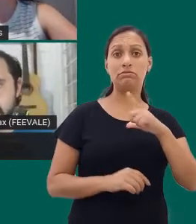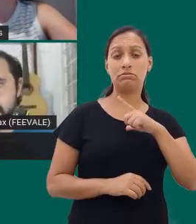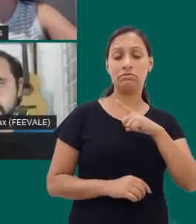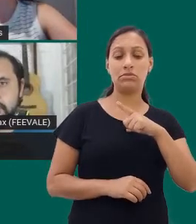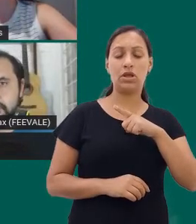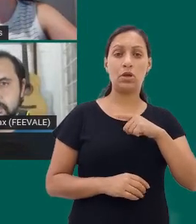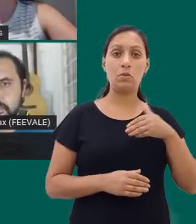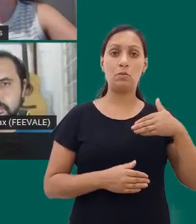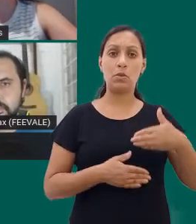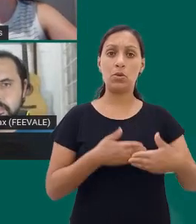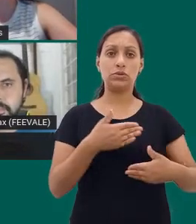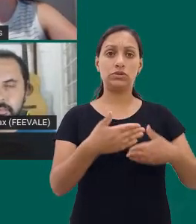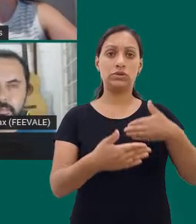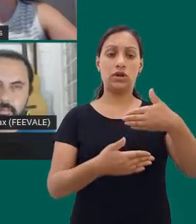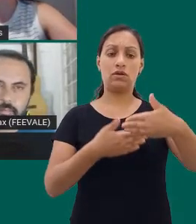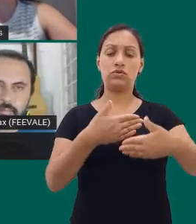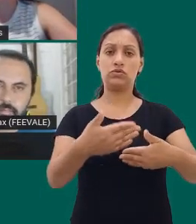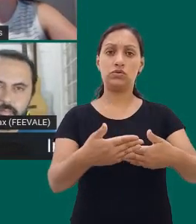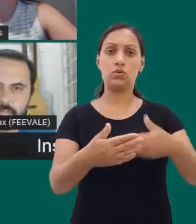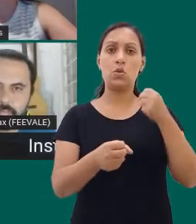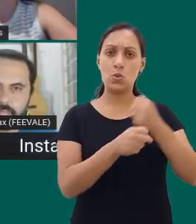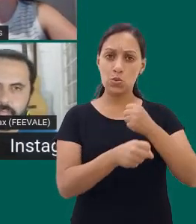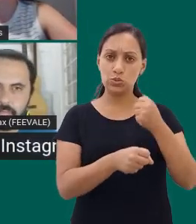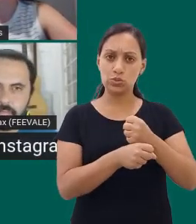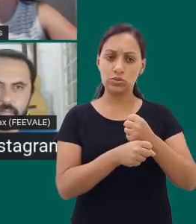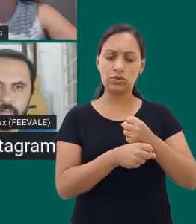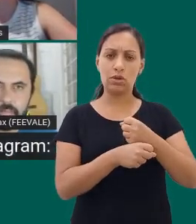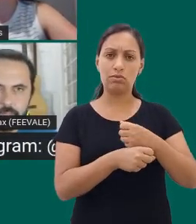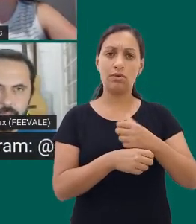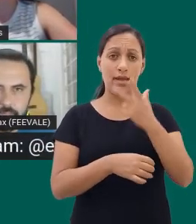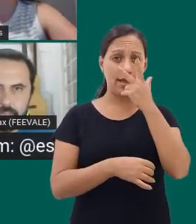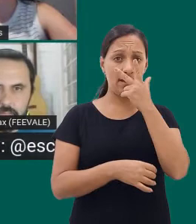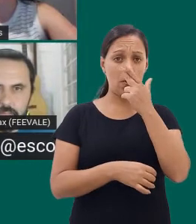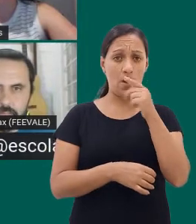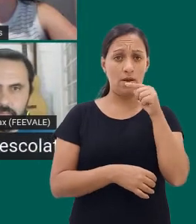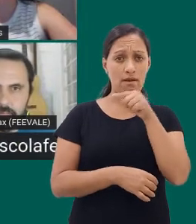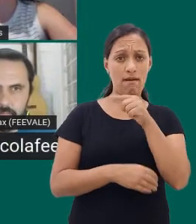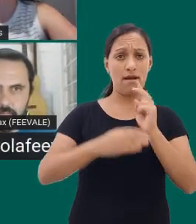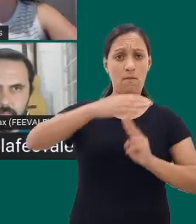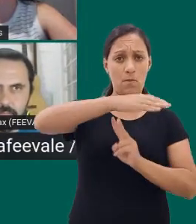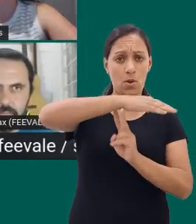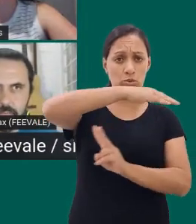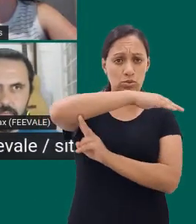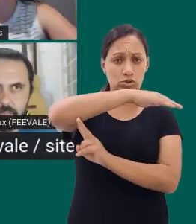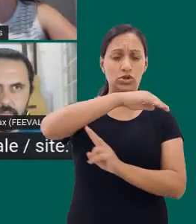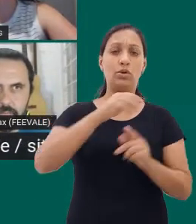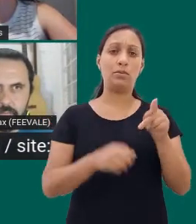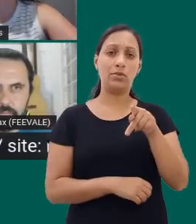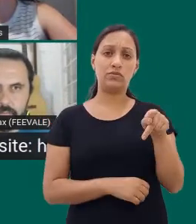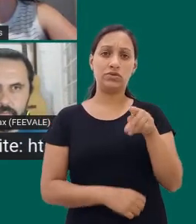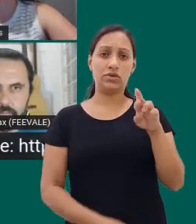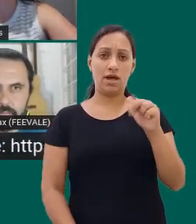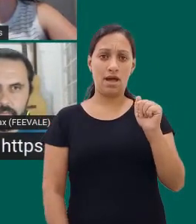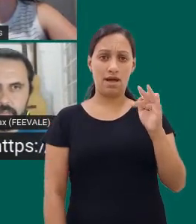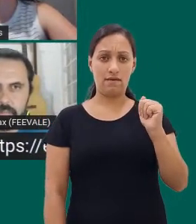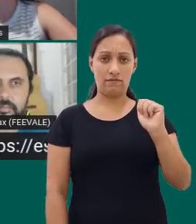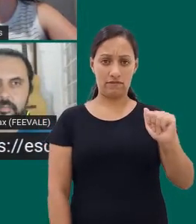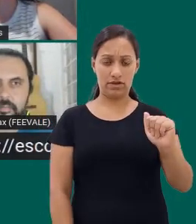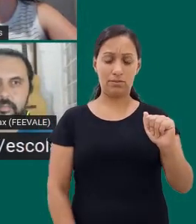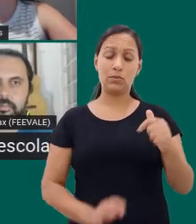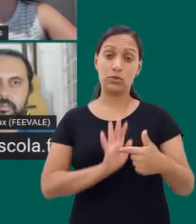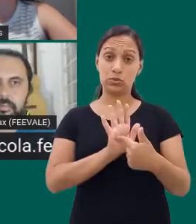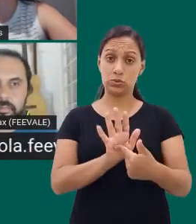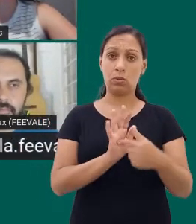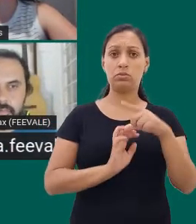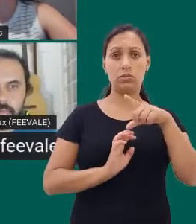aquele processo, ou seja, aquela construção daquela ponte, por exemplo, que o Rafa apresentou, ela tem todo